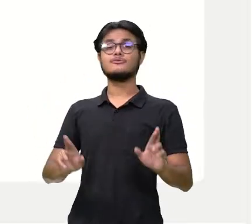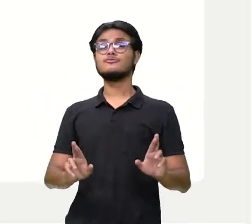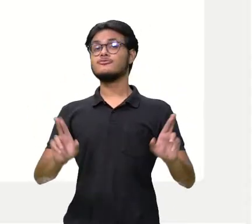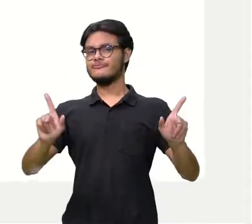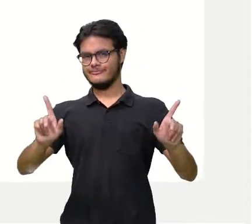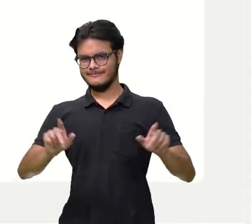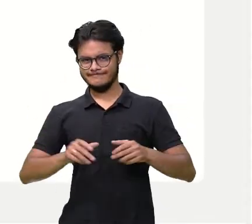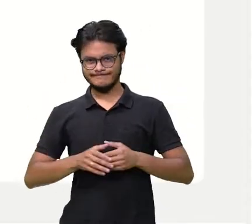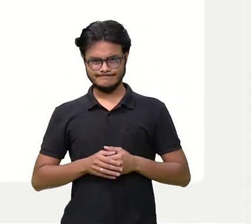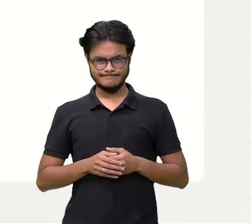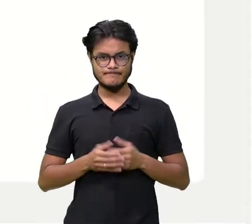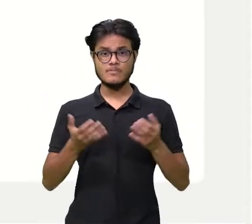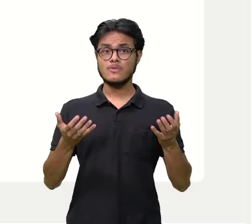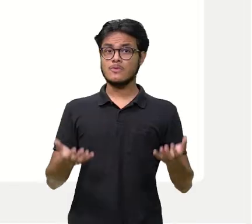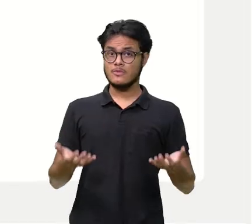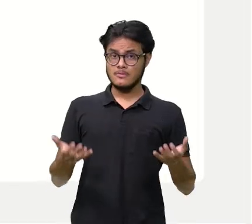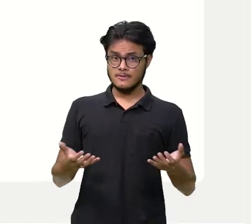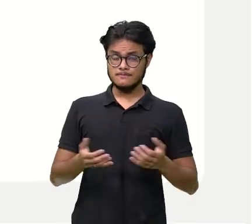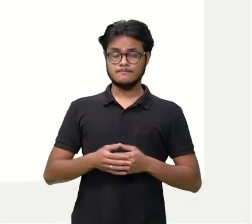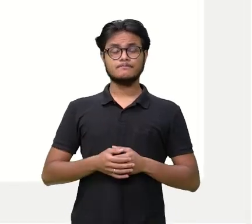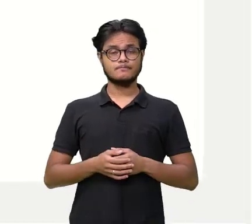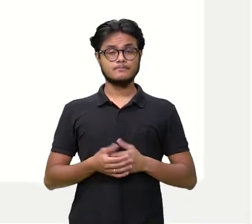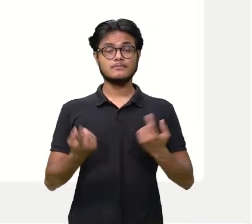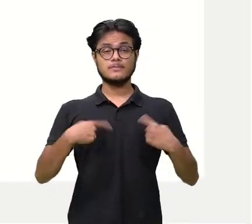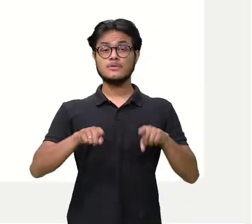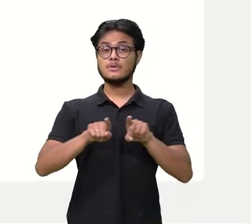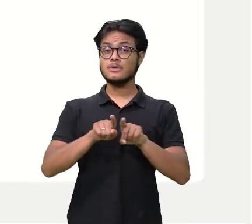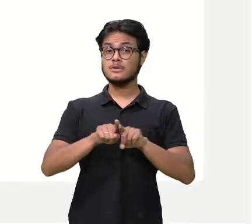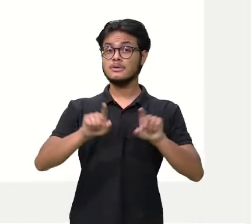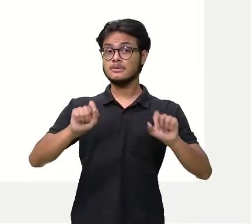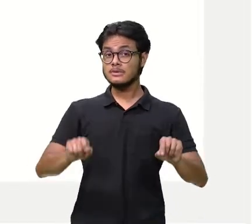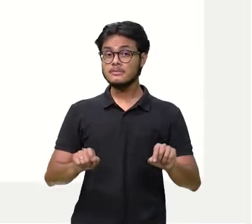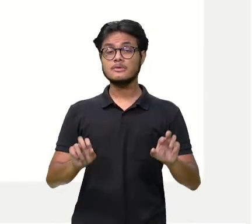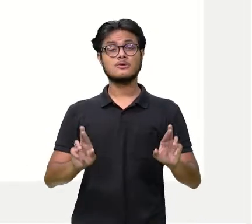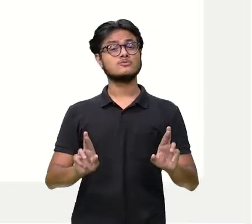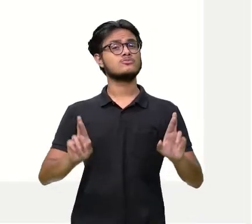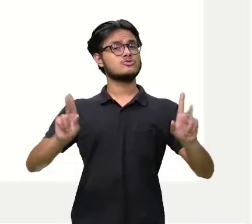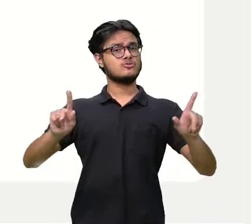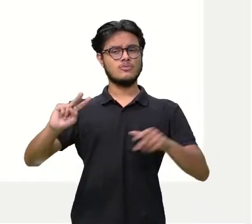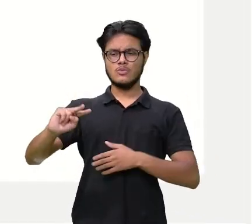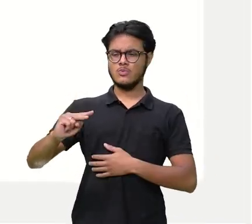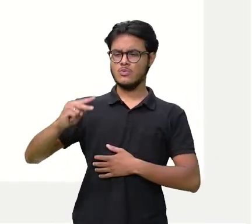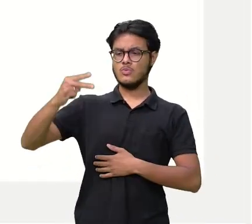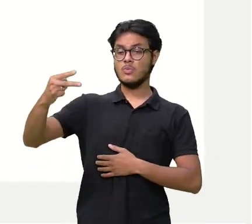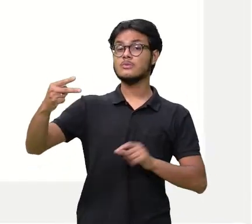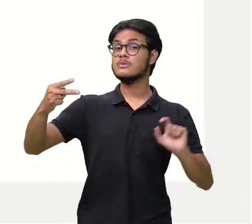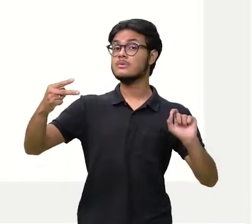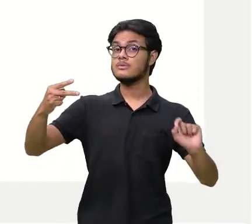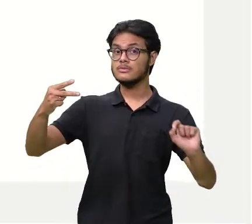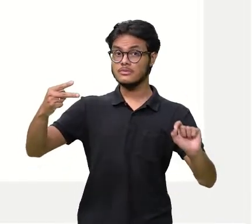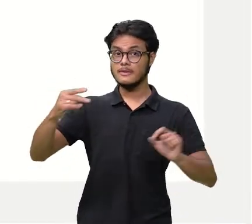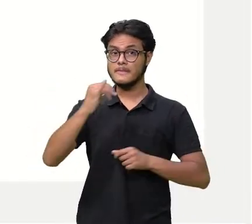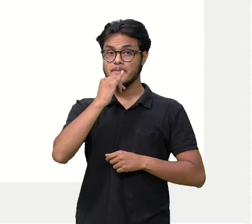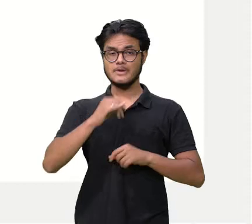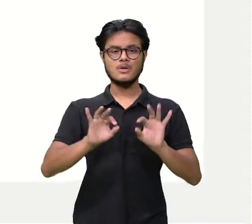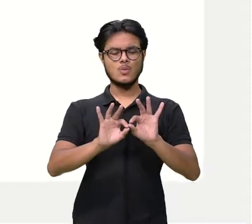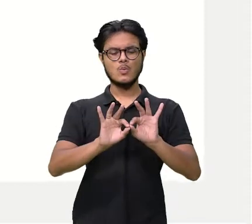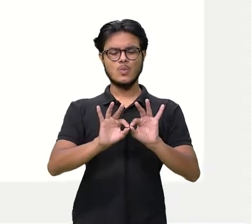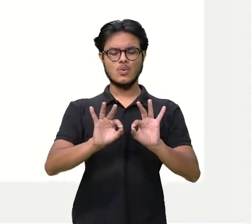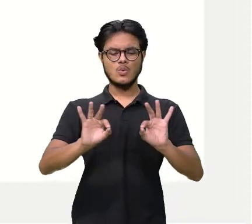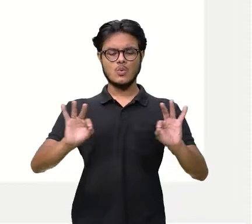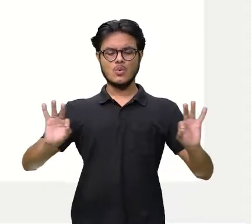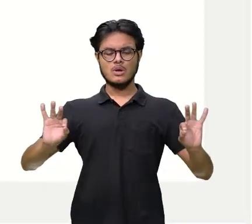massas e é inversamente proporcional ao quadrado da distância. O que quer dizer isso, Betão? Que se a massa